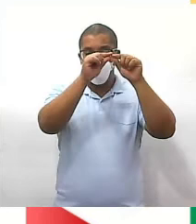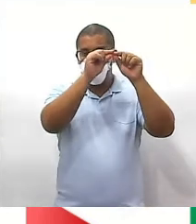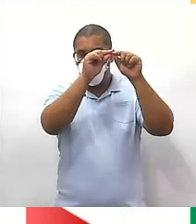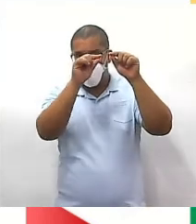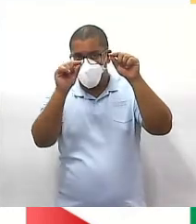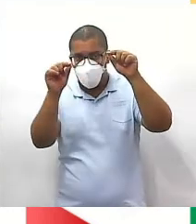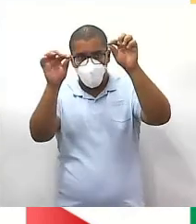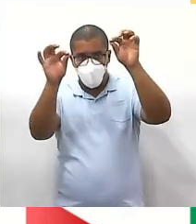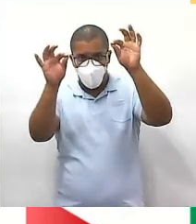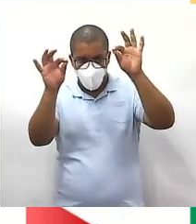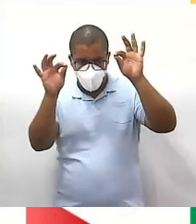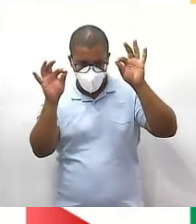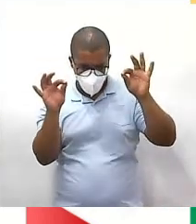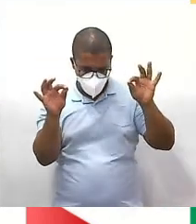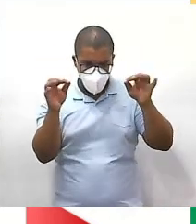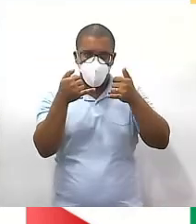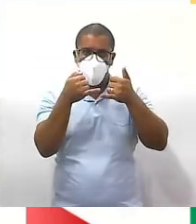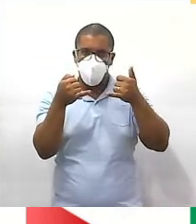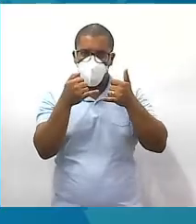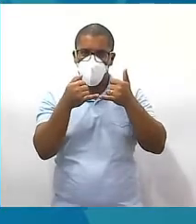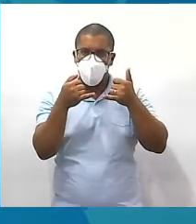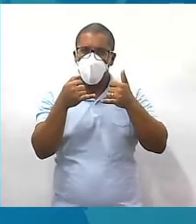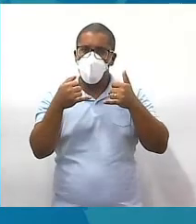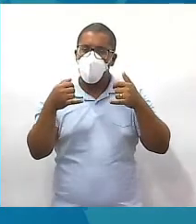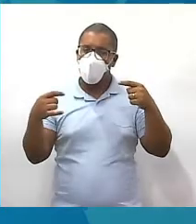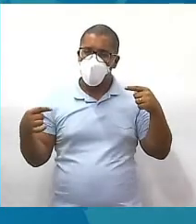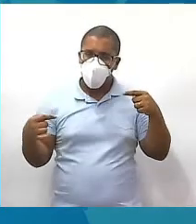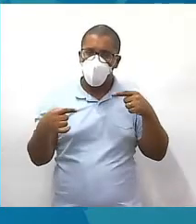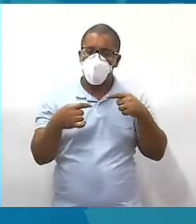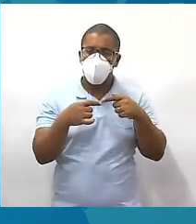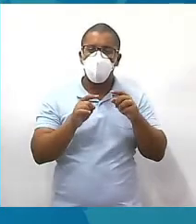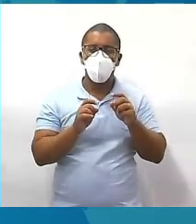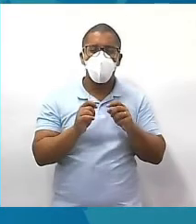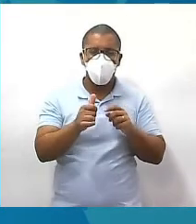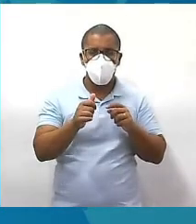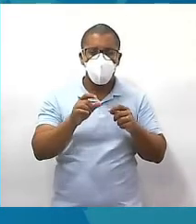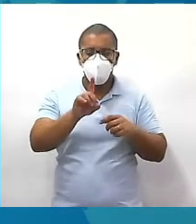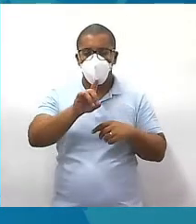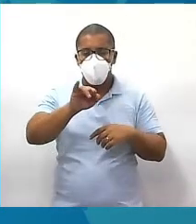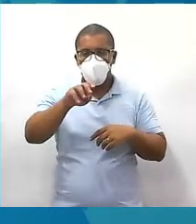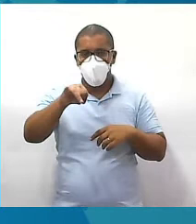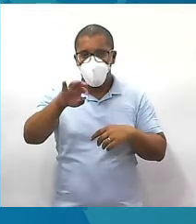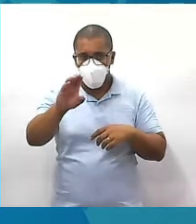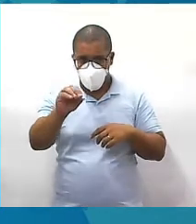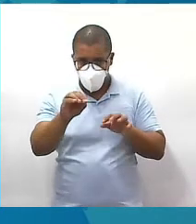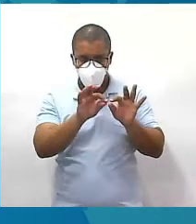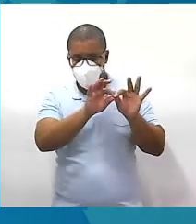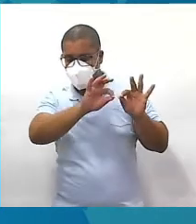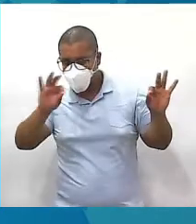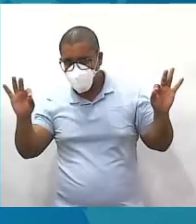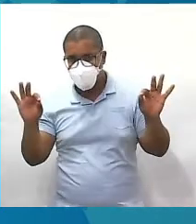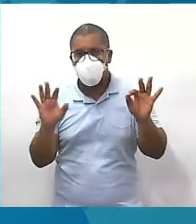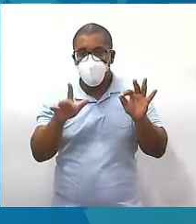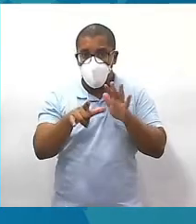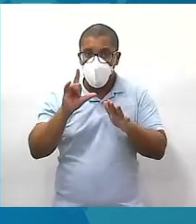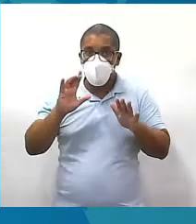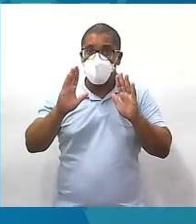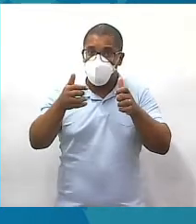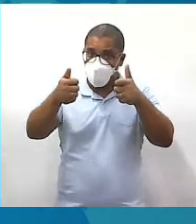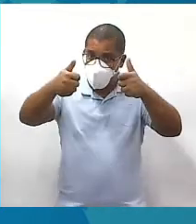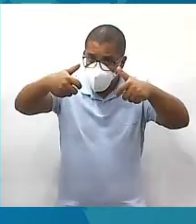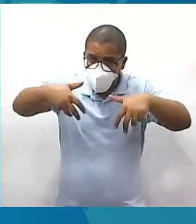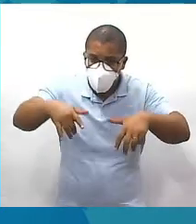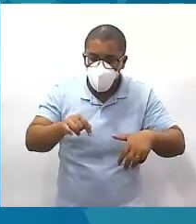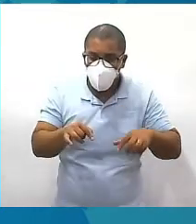aí, ela vai se igualar com o diâmetro, não pode se confundir, tá bom? Fica ligado. E o diâmetro, que a gente acabou de falar anteriormente,